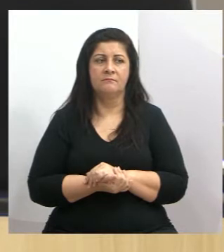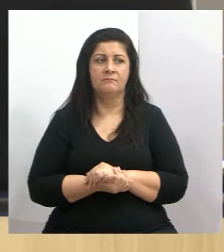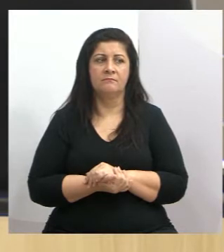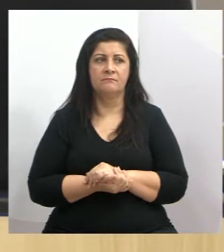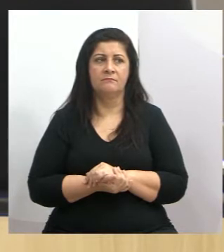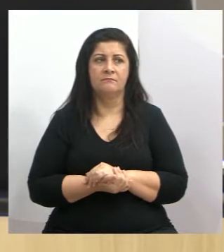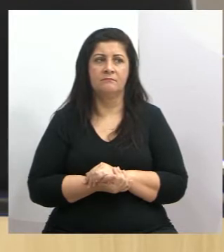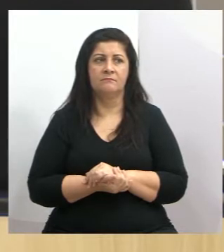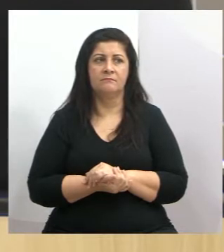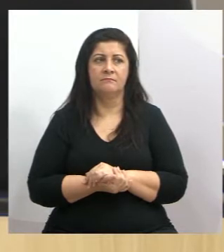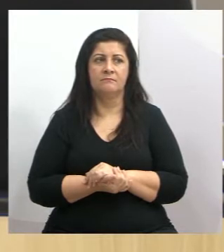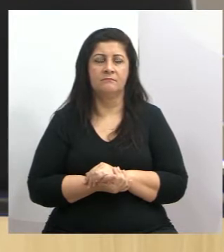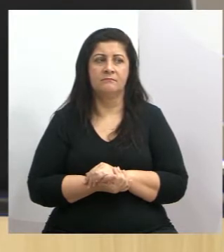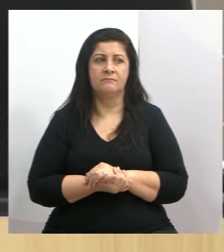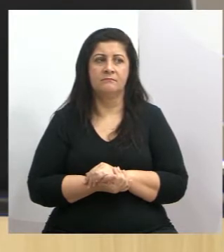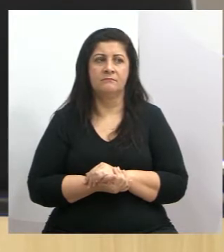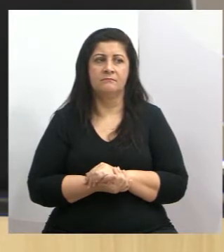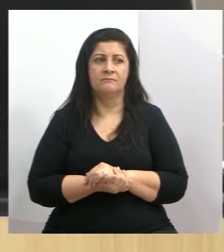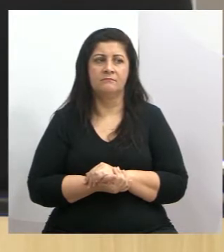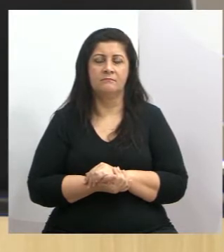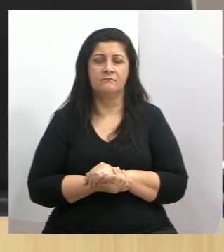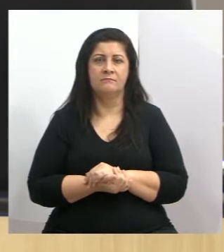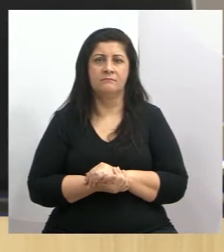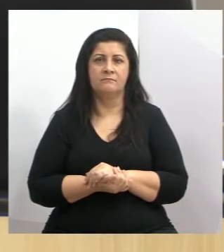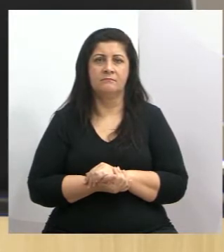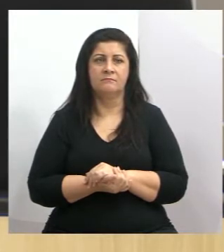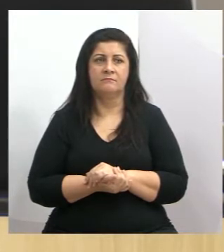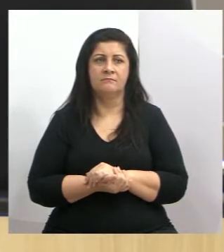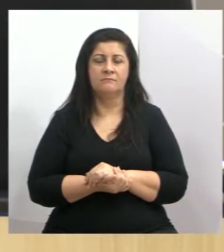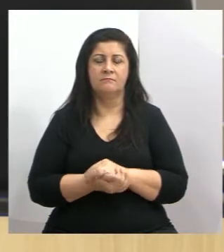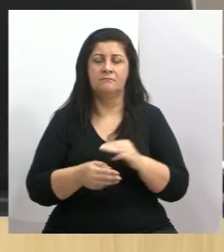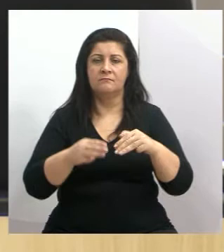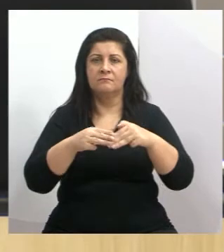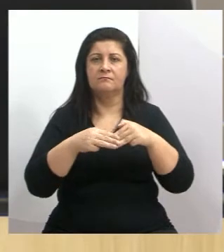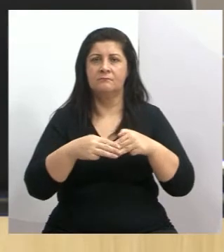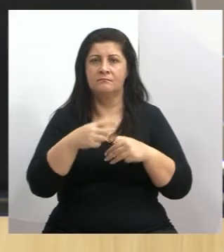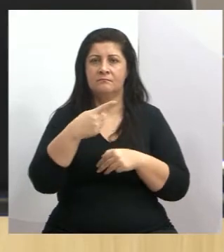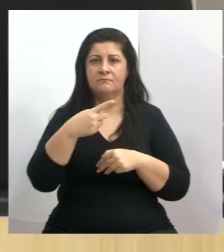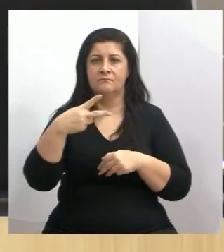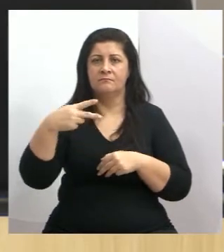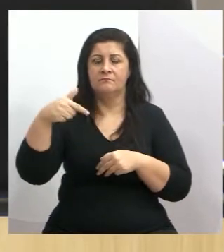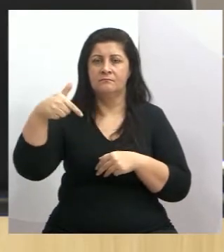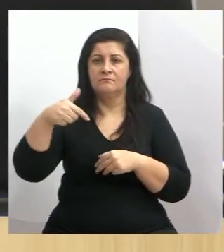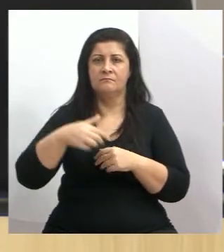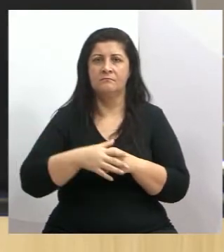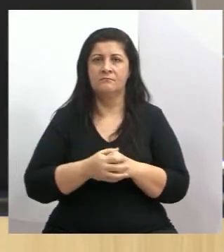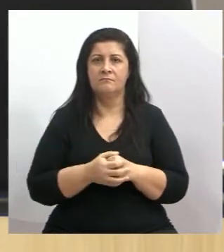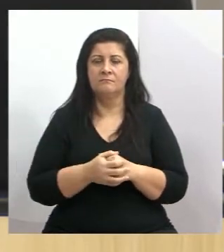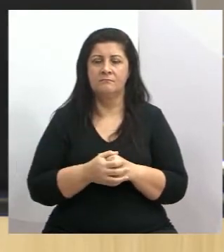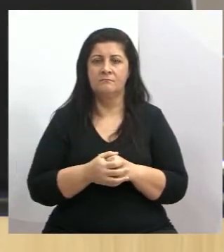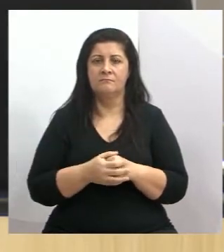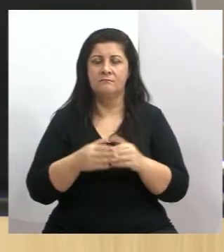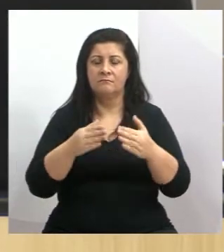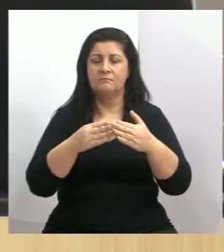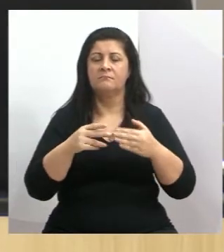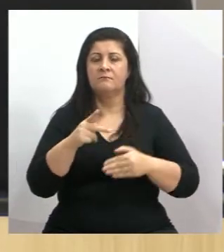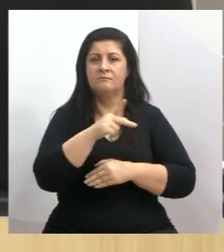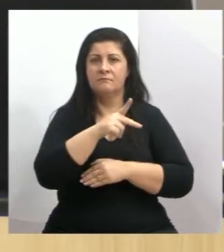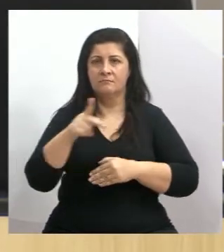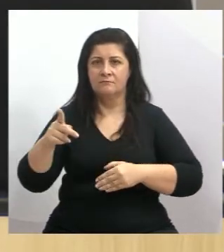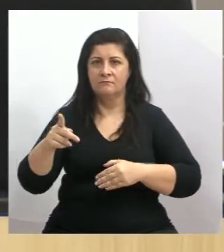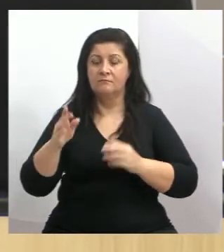e eu vou levar hora a Moção 127 requeremos exercício Presidente dessa casa